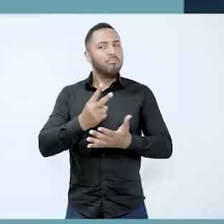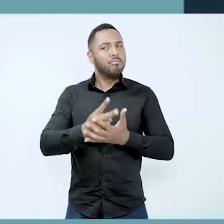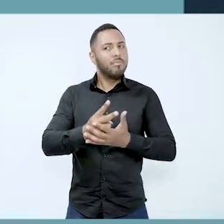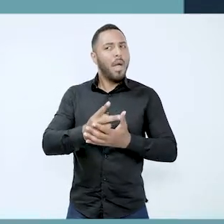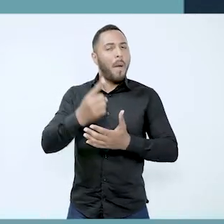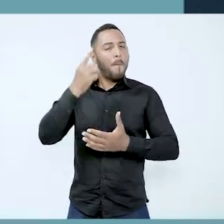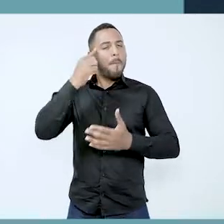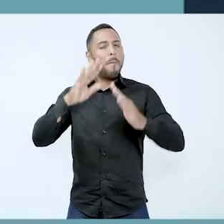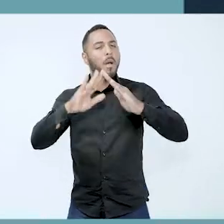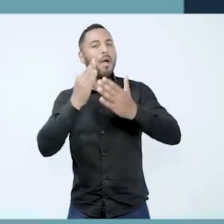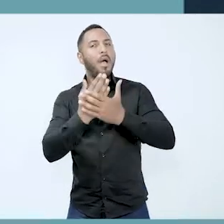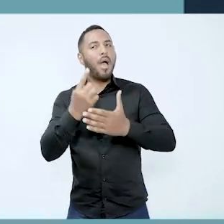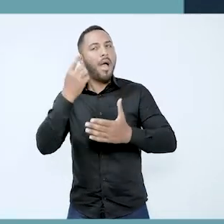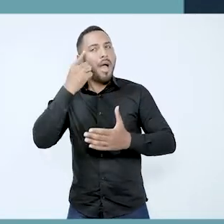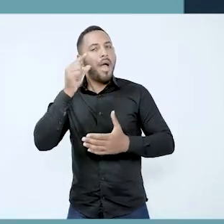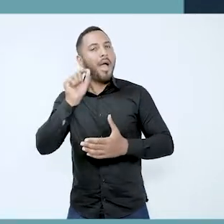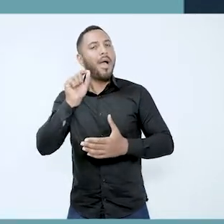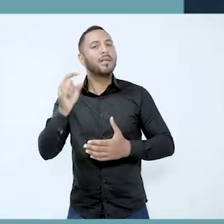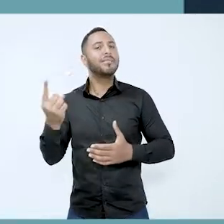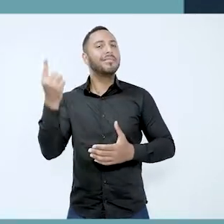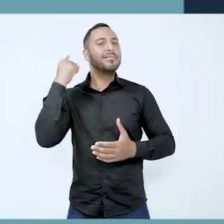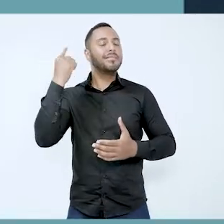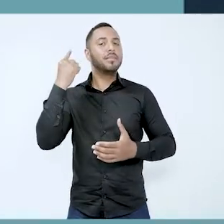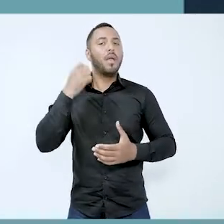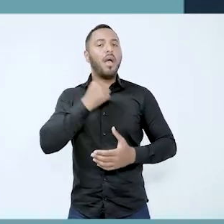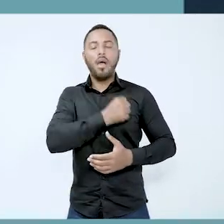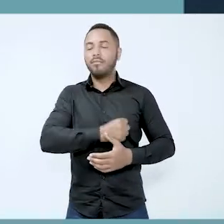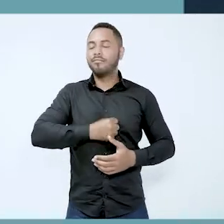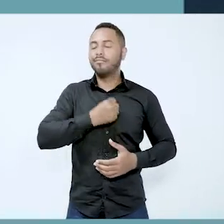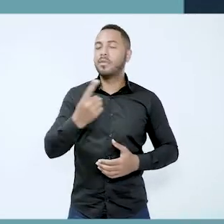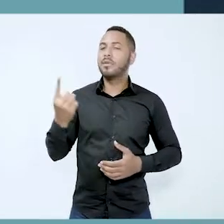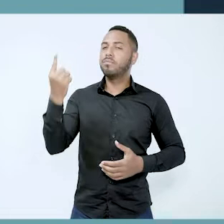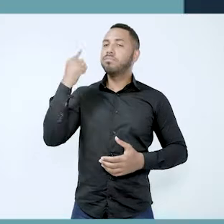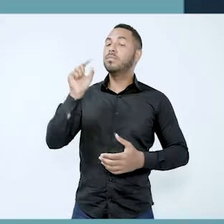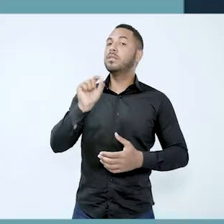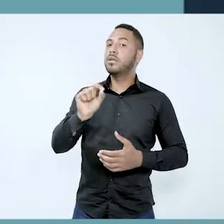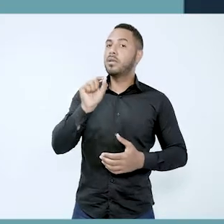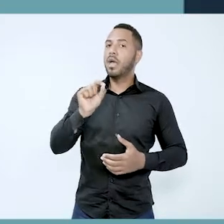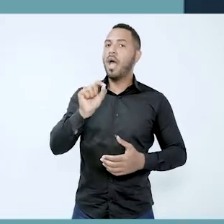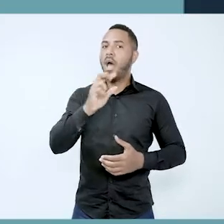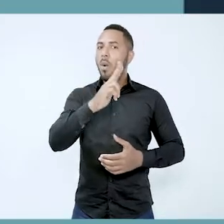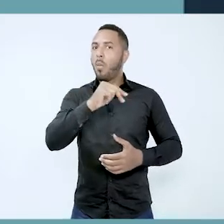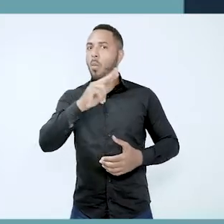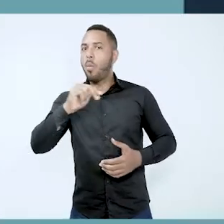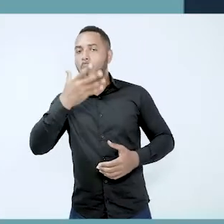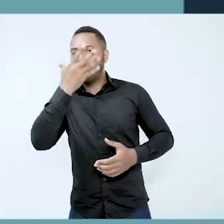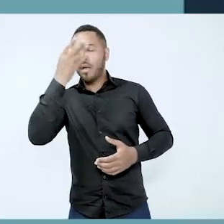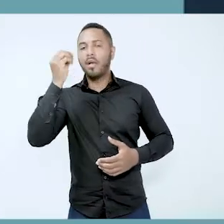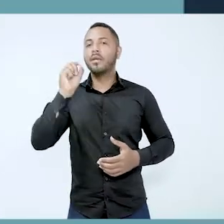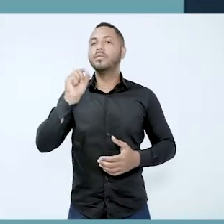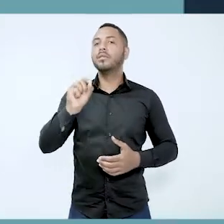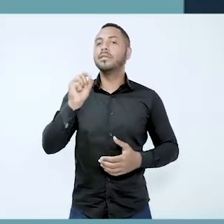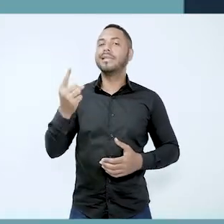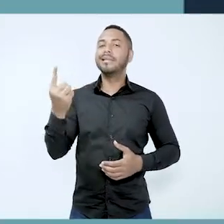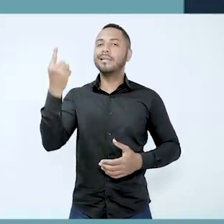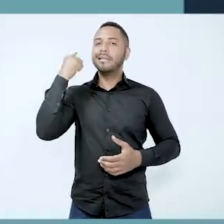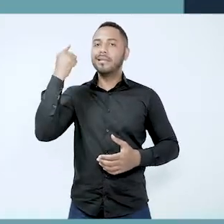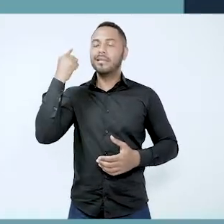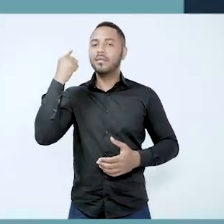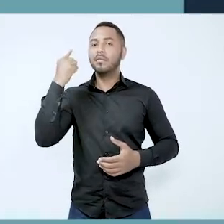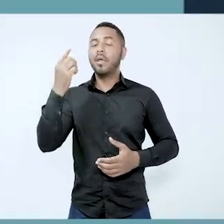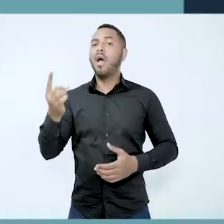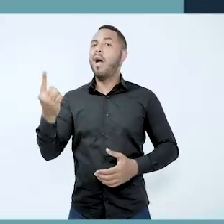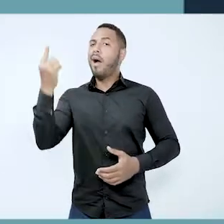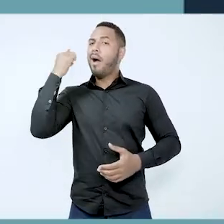escola, eu me recordo de, tenho saudades de, jamais me esquecerei, antes não